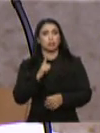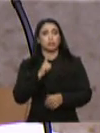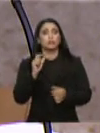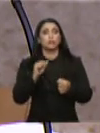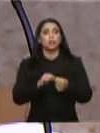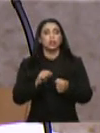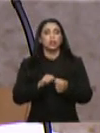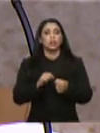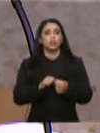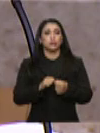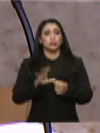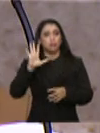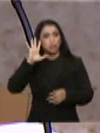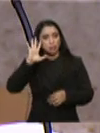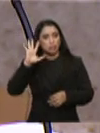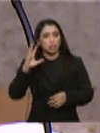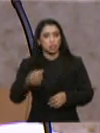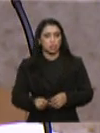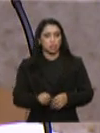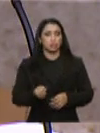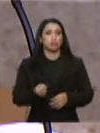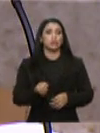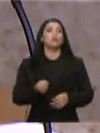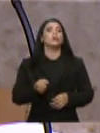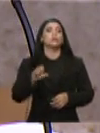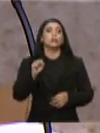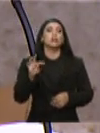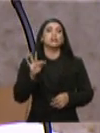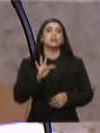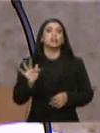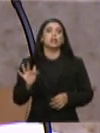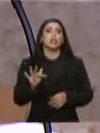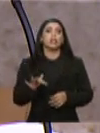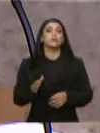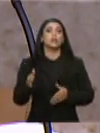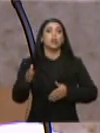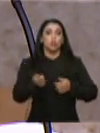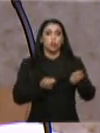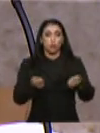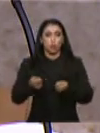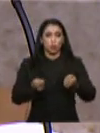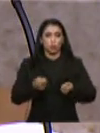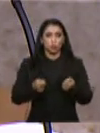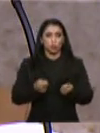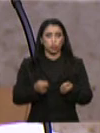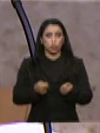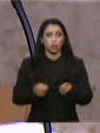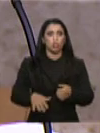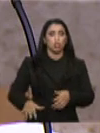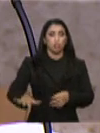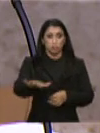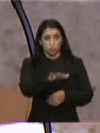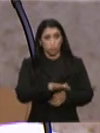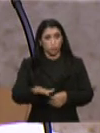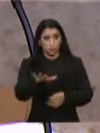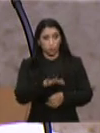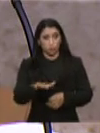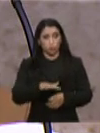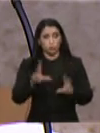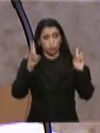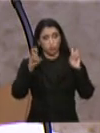sob o prisma de decisões do Supremo Tribunal Federal em controle difuso, objeto do tema 885 da